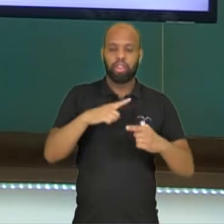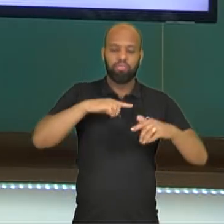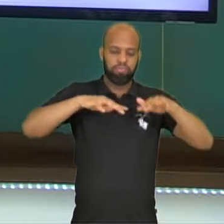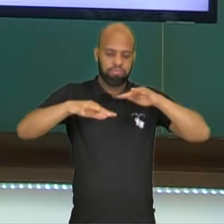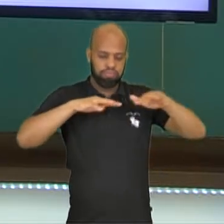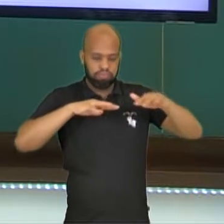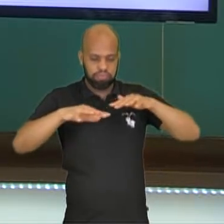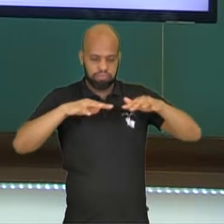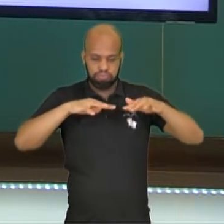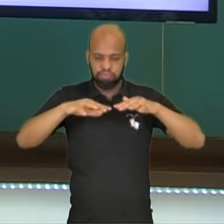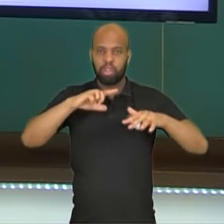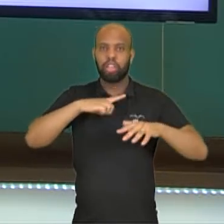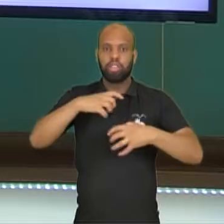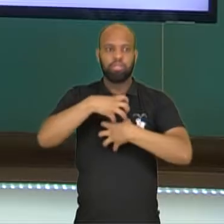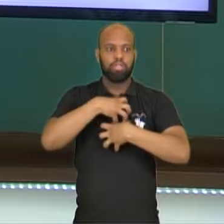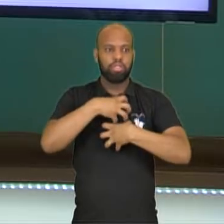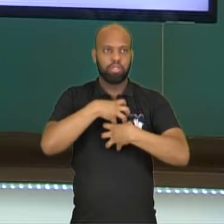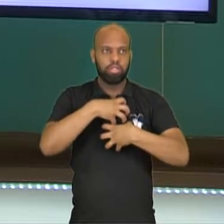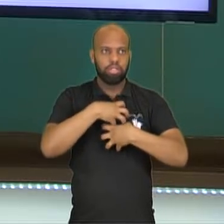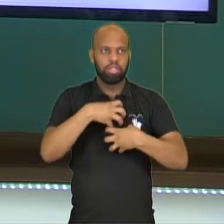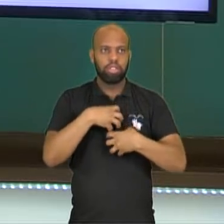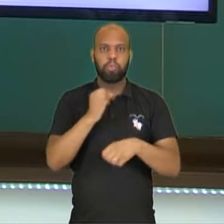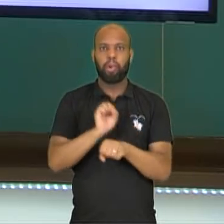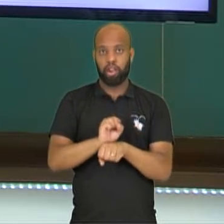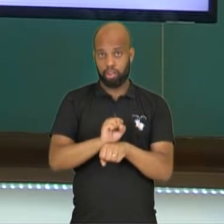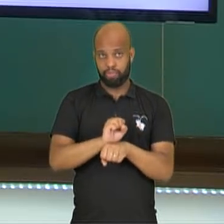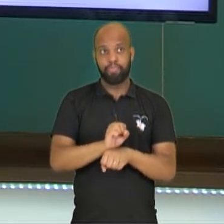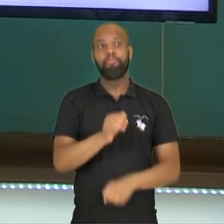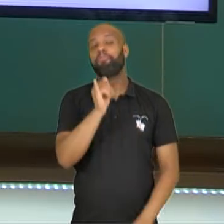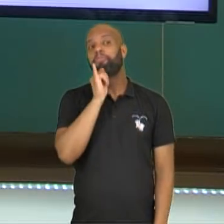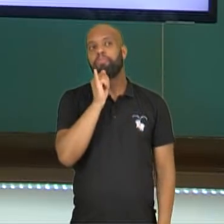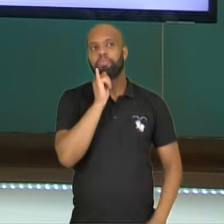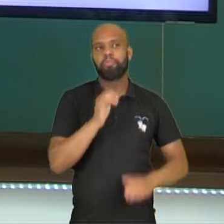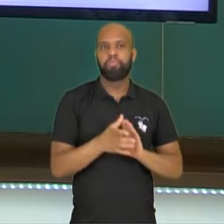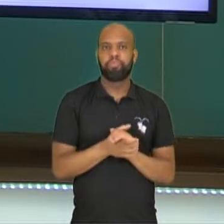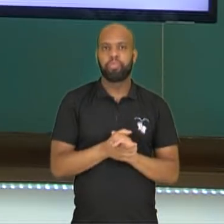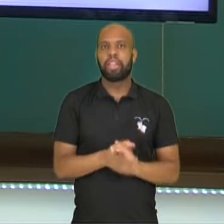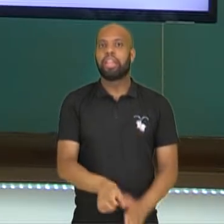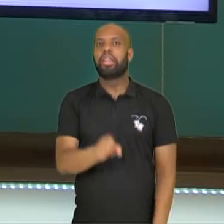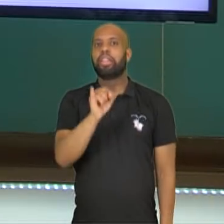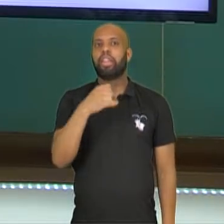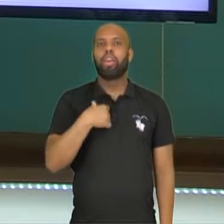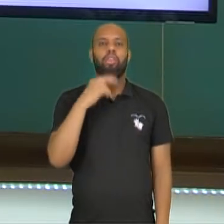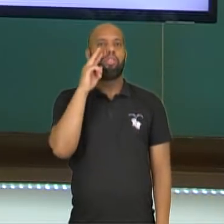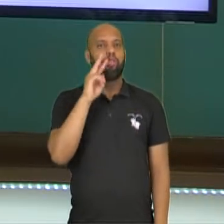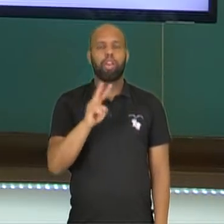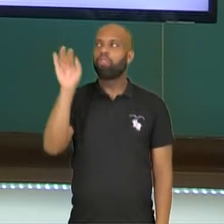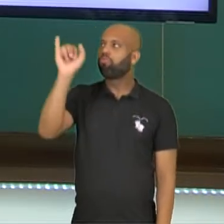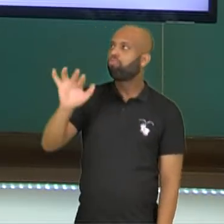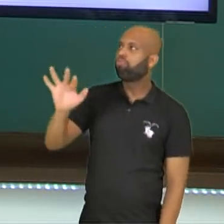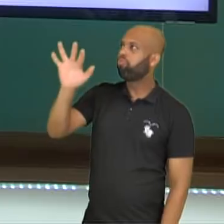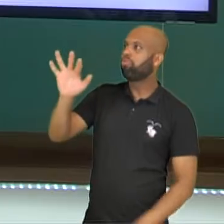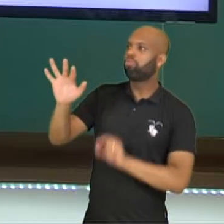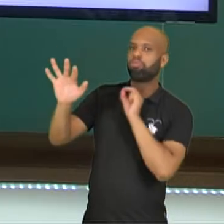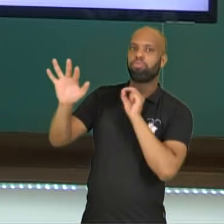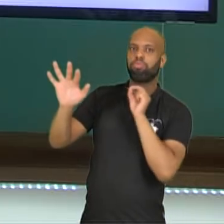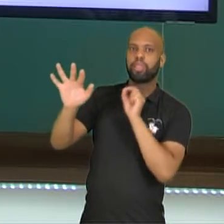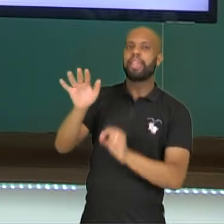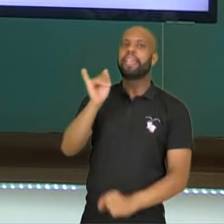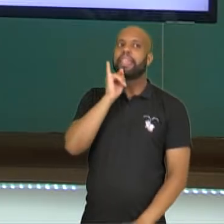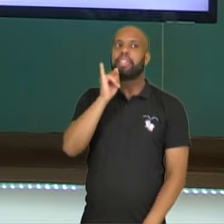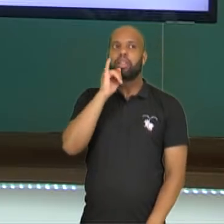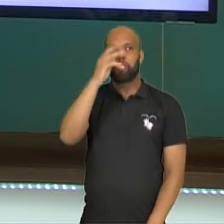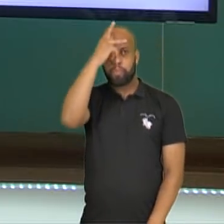movimento você vai ter a sensação de repouso, né? Por exemplo, toda vez que eu vejo uma imagem de um cara que está com uma